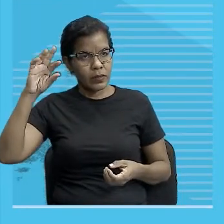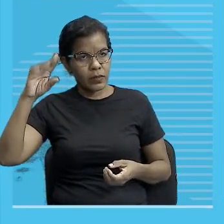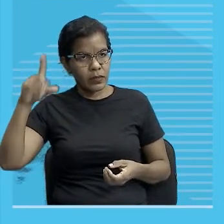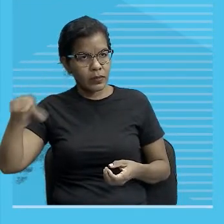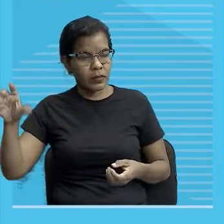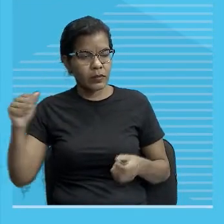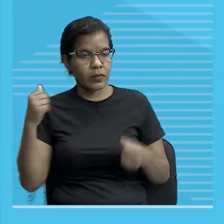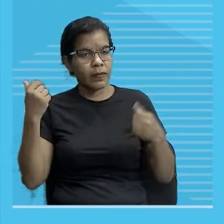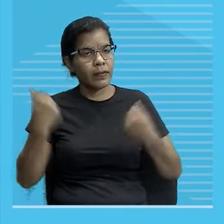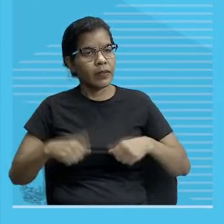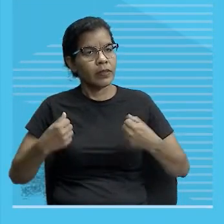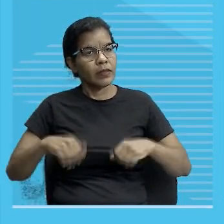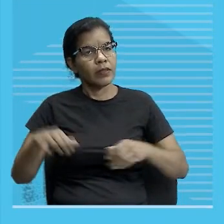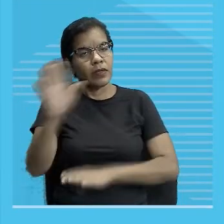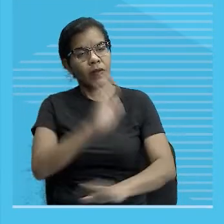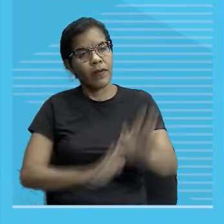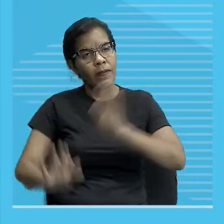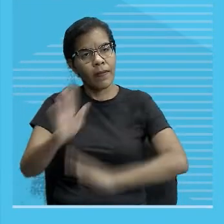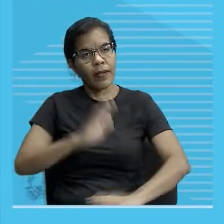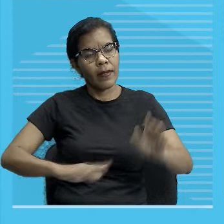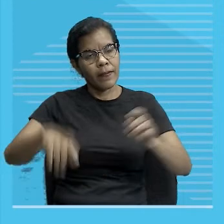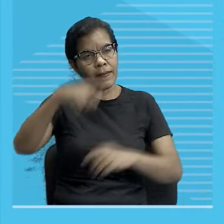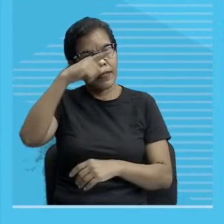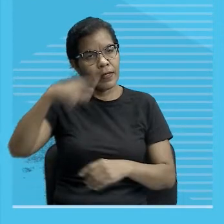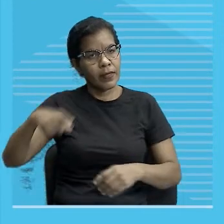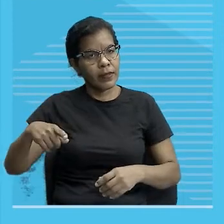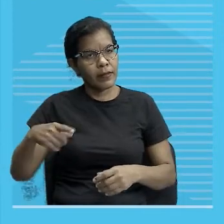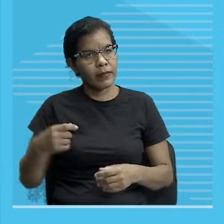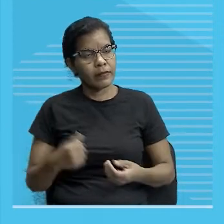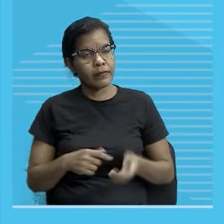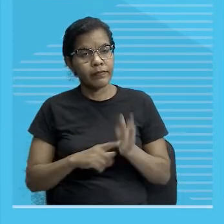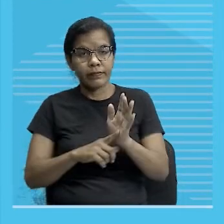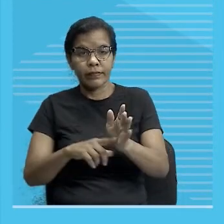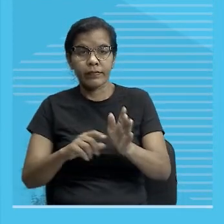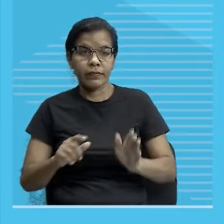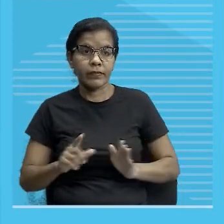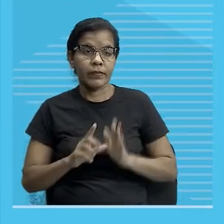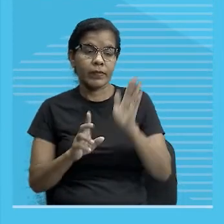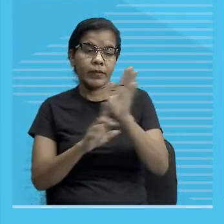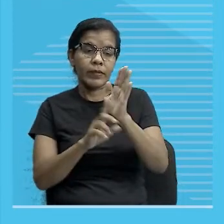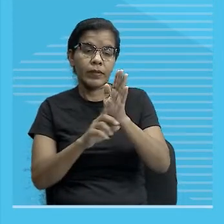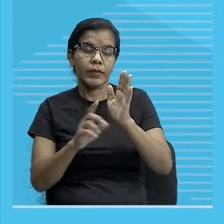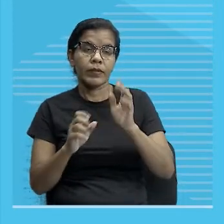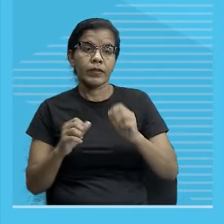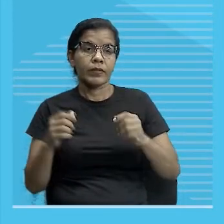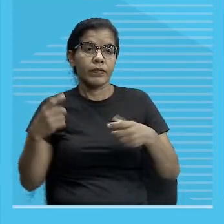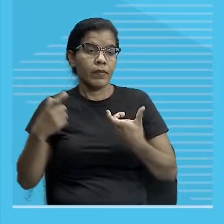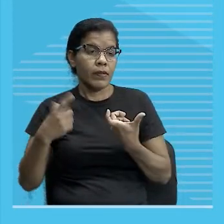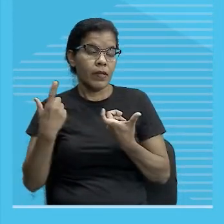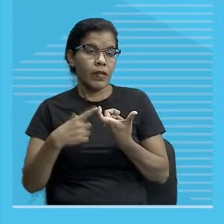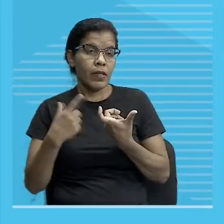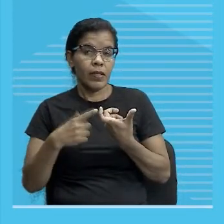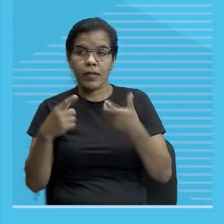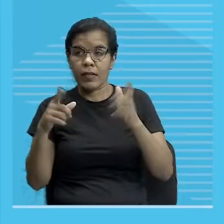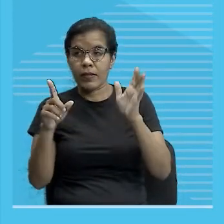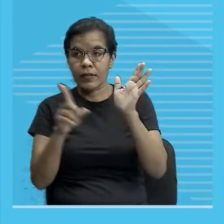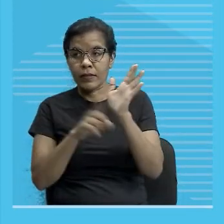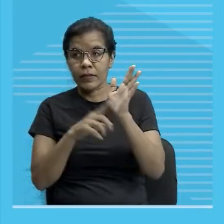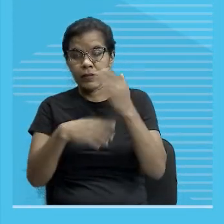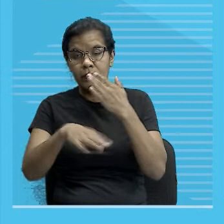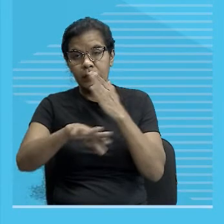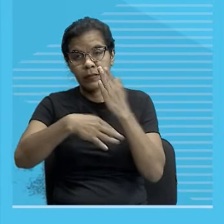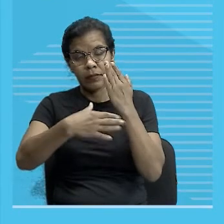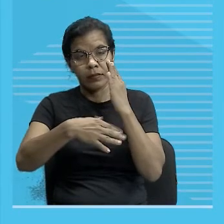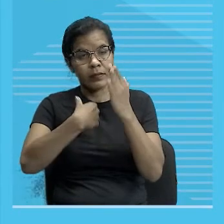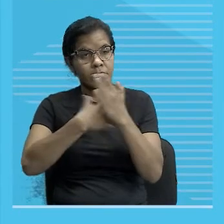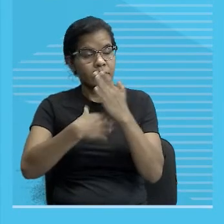a crase pode acontecer diante de palavras que estão explícitas, ou seja, elas podem ser recuperadas no contexto, mas não estão escritas. Você